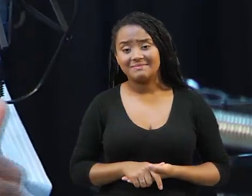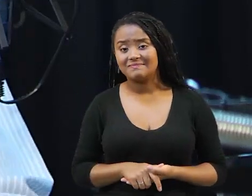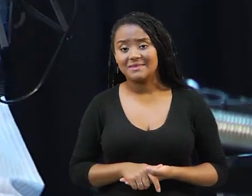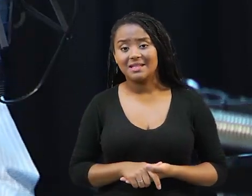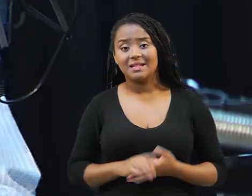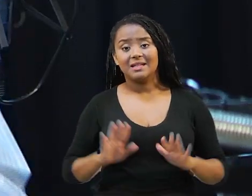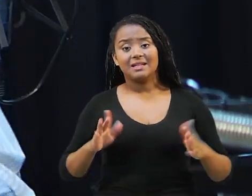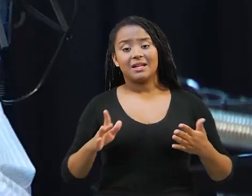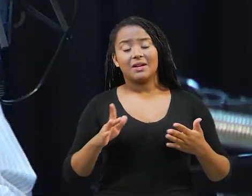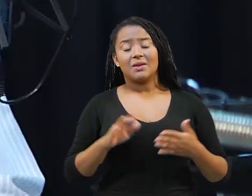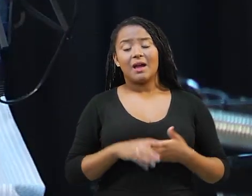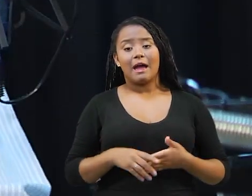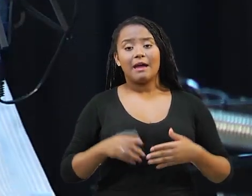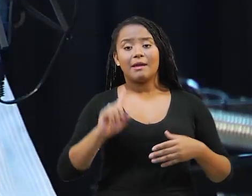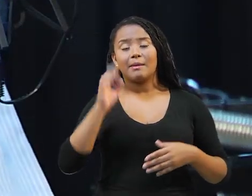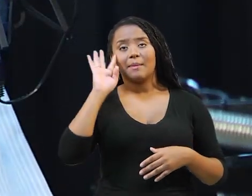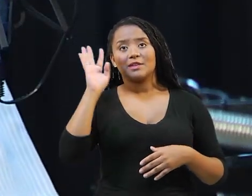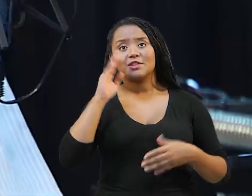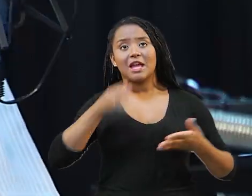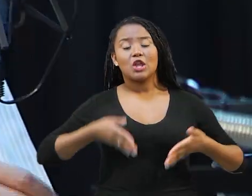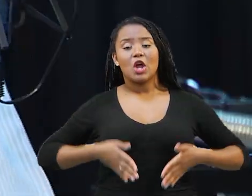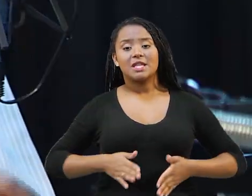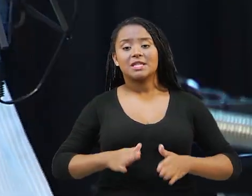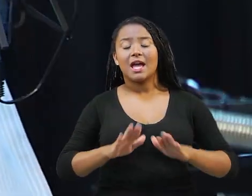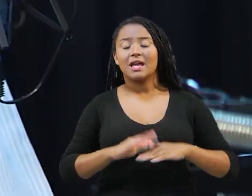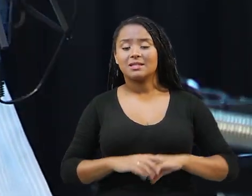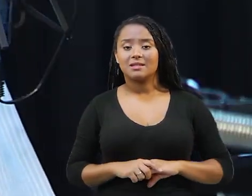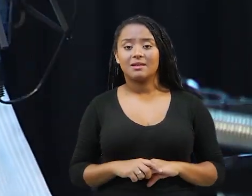que ganhar todo aquele conhecimento de novo, né? Se a gente